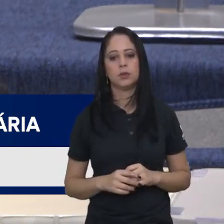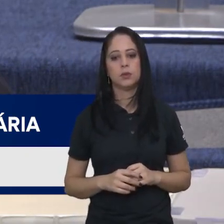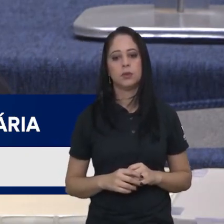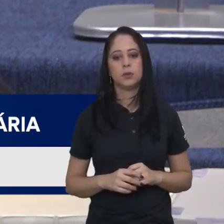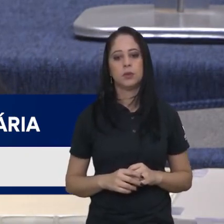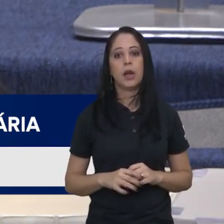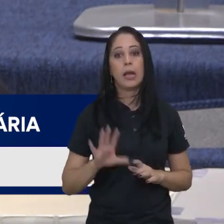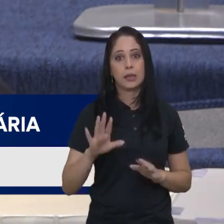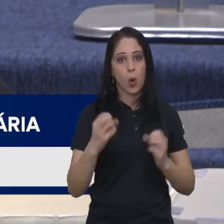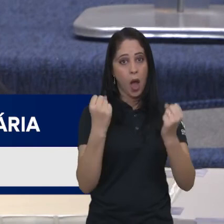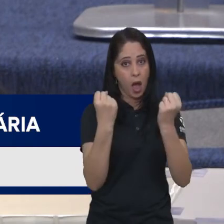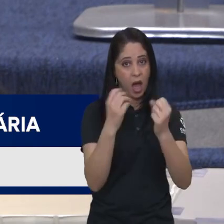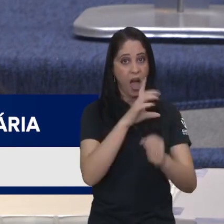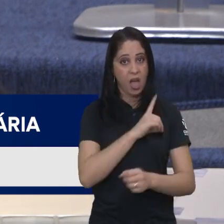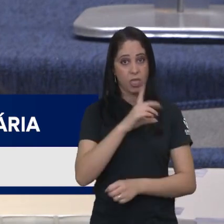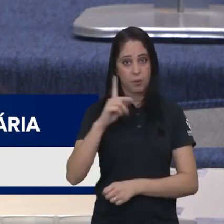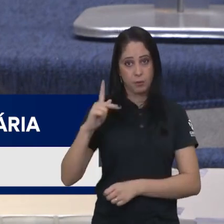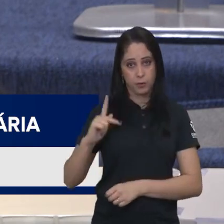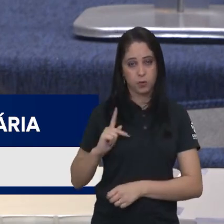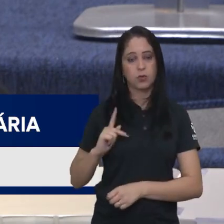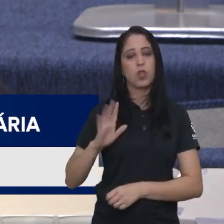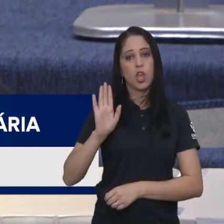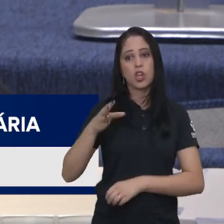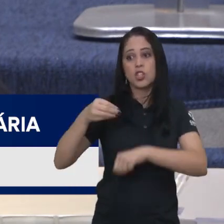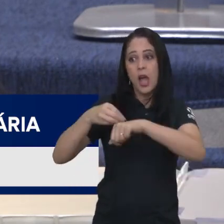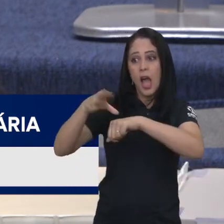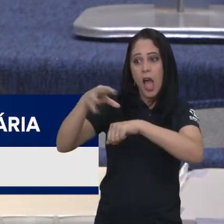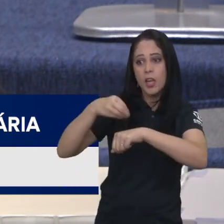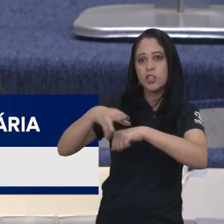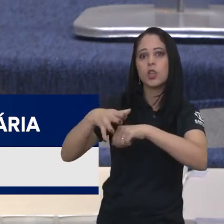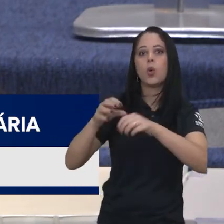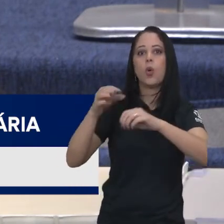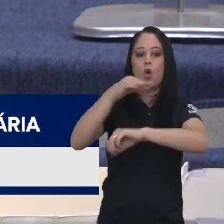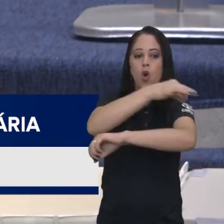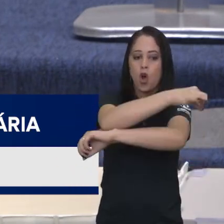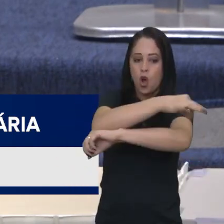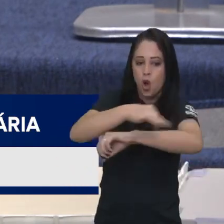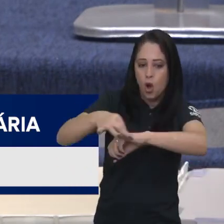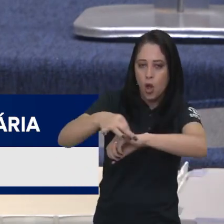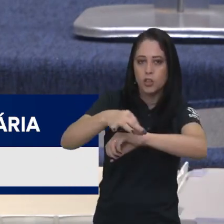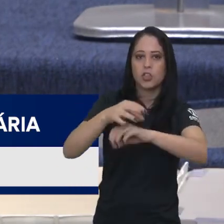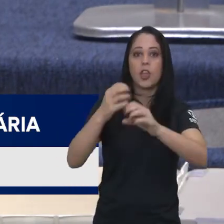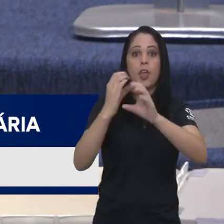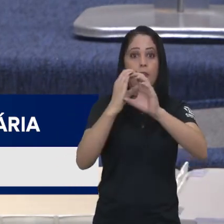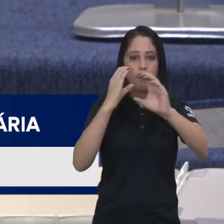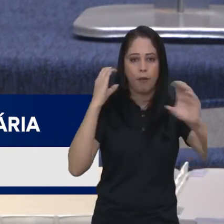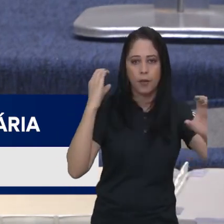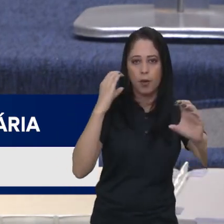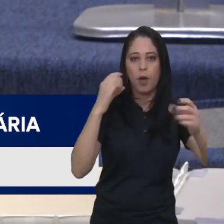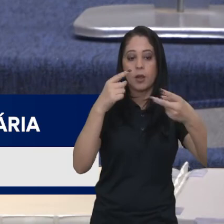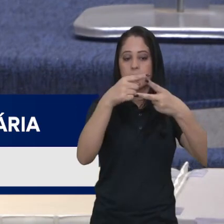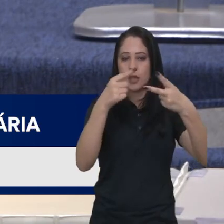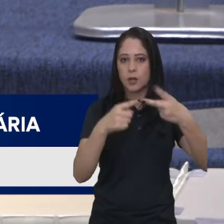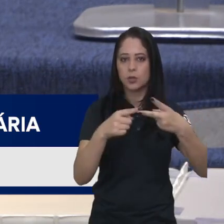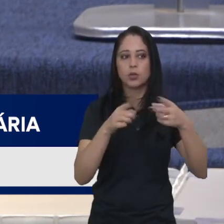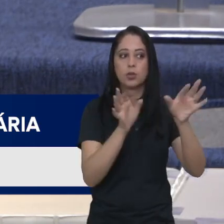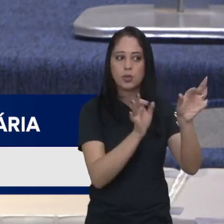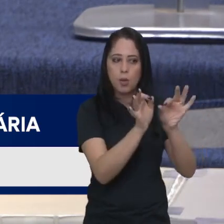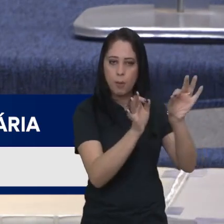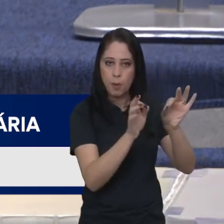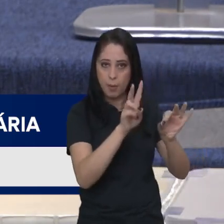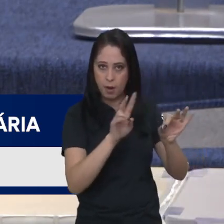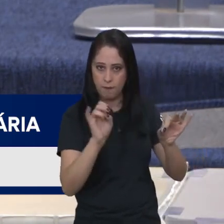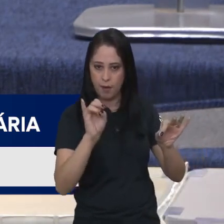e aí a Defensoria indicou arquitetos e engenheiros para fazer esses projetos para eles, a gente está recebendo agora, diariamente,